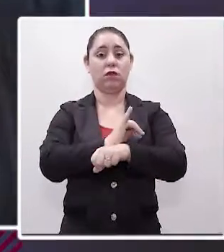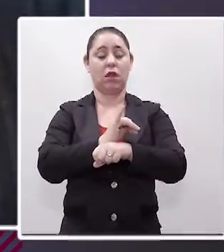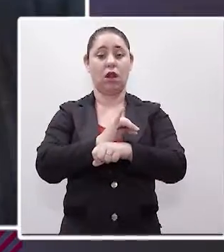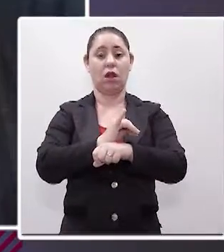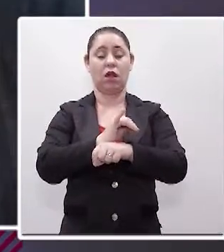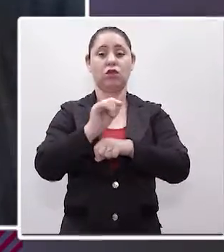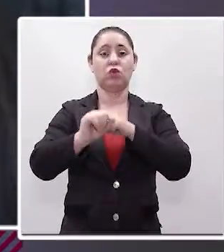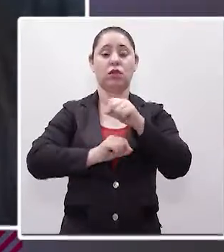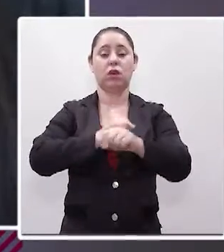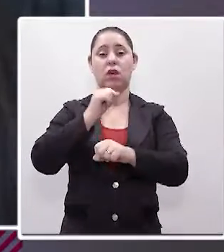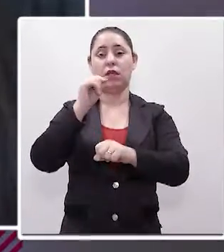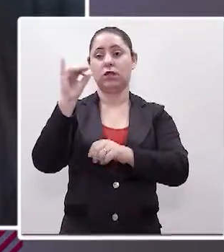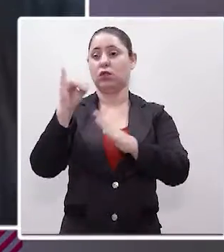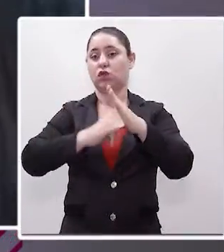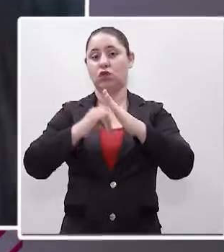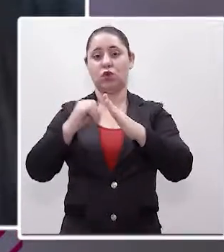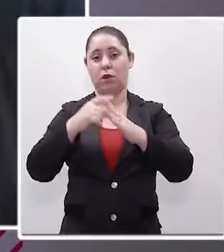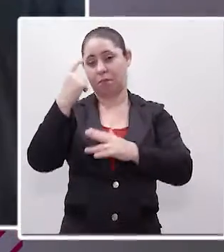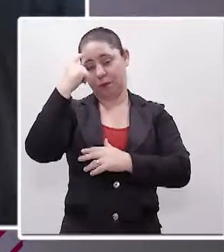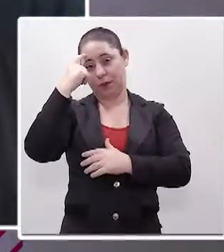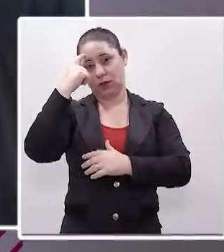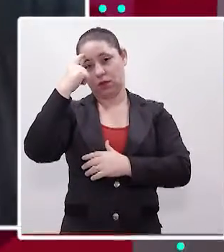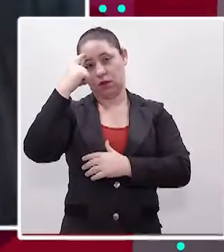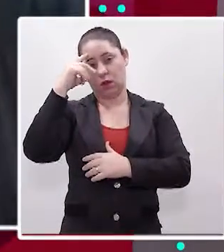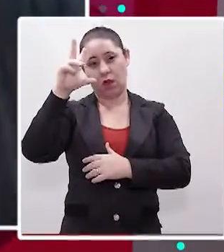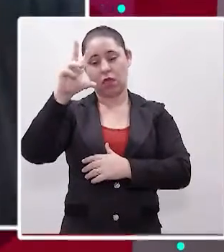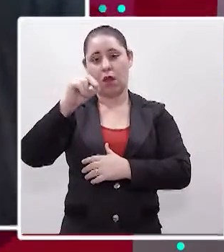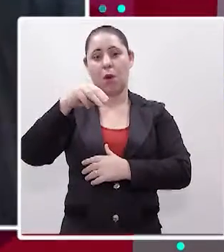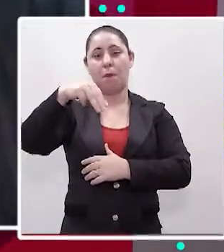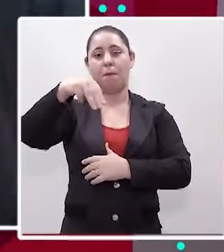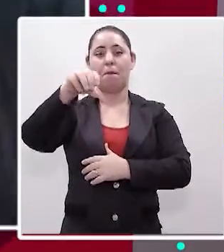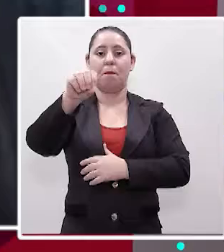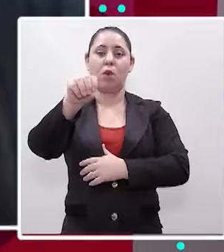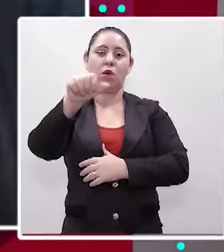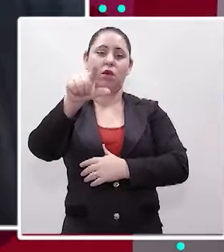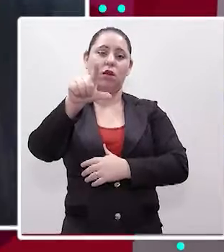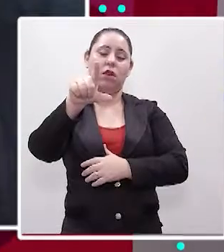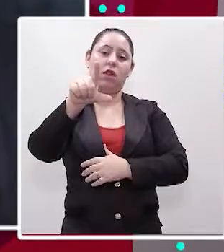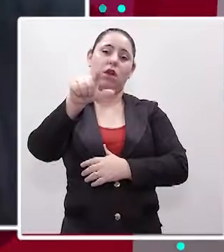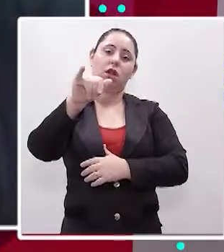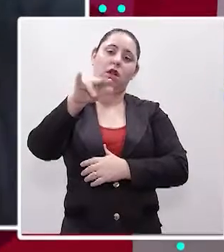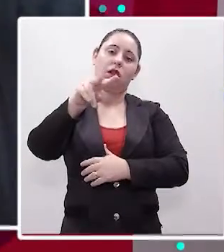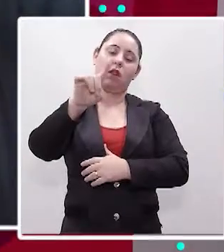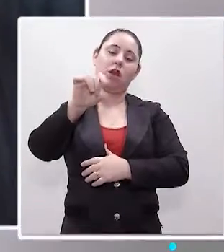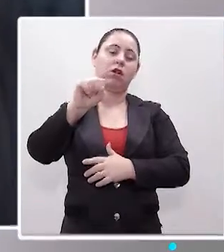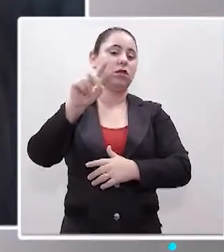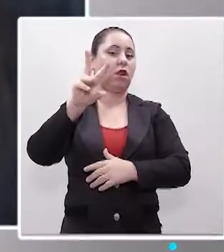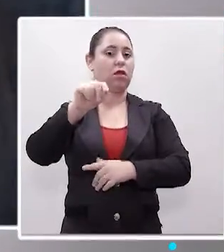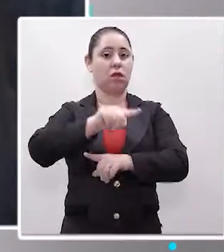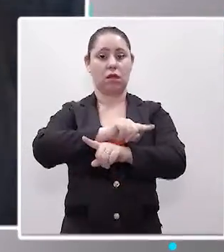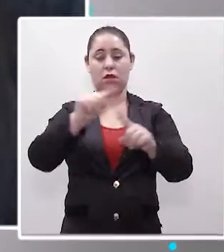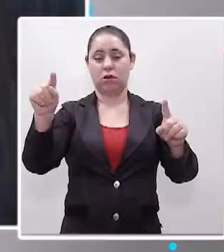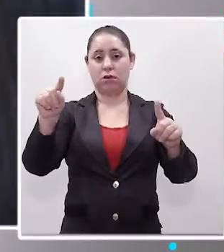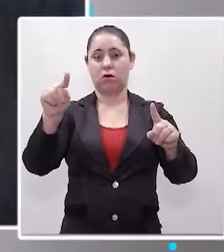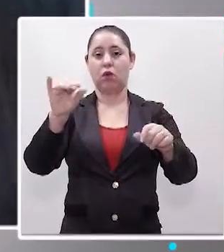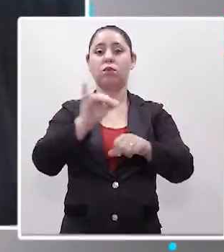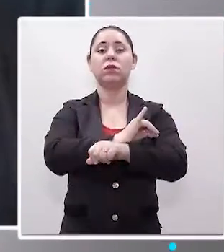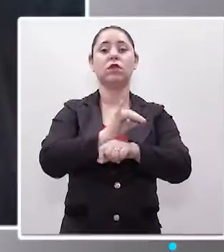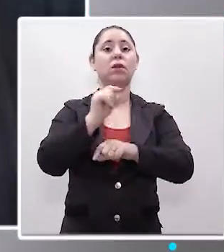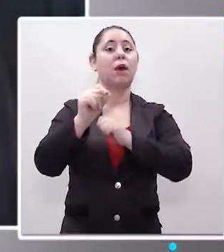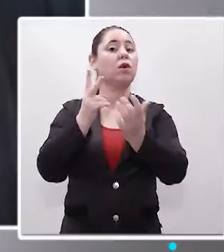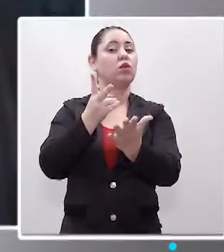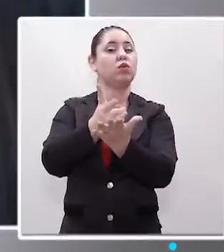uma estratégia adotada pelas instituições. A gente não pode falar que é uma modalidade de ensino, mas foi